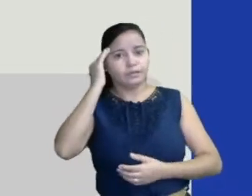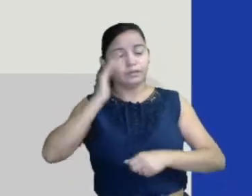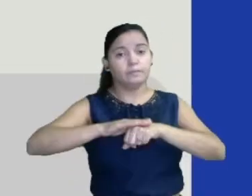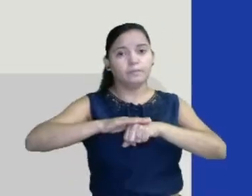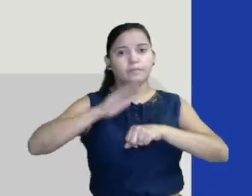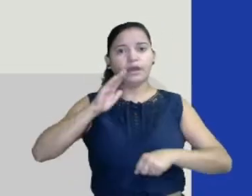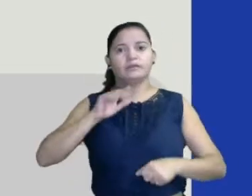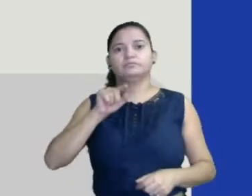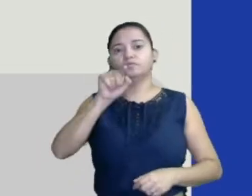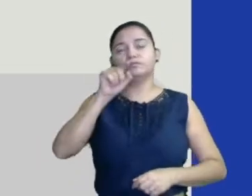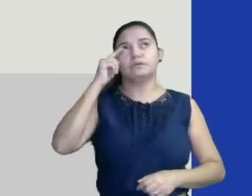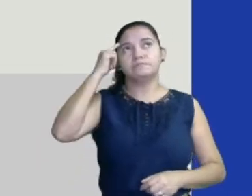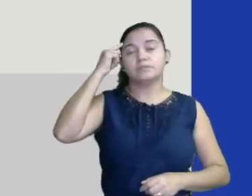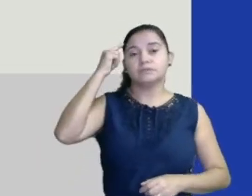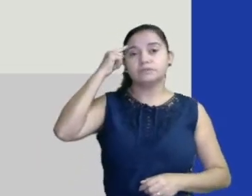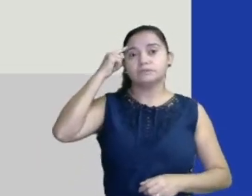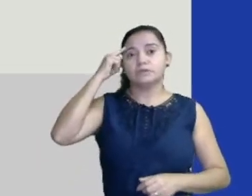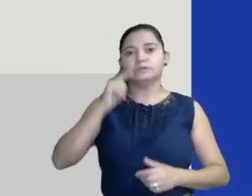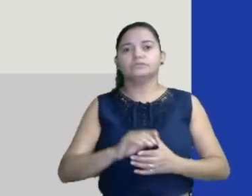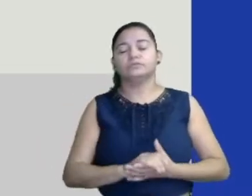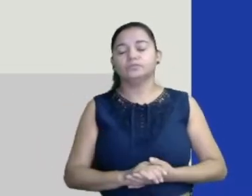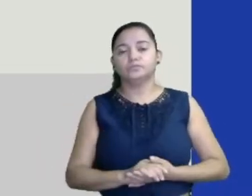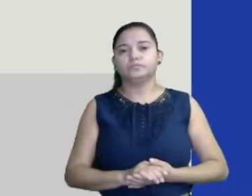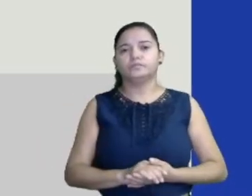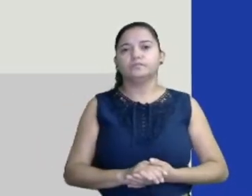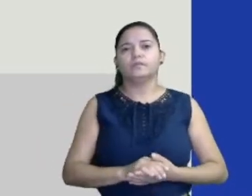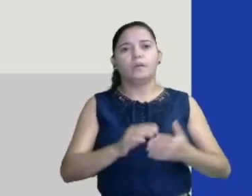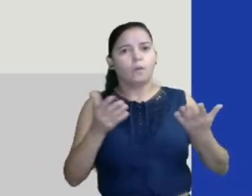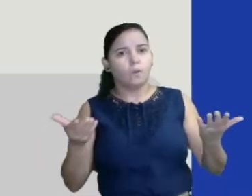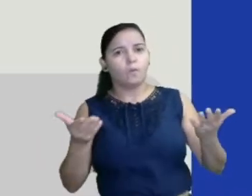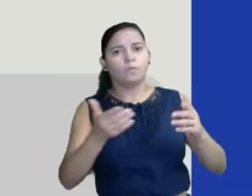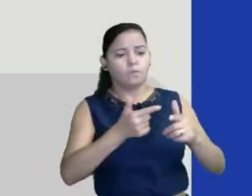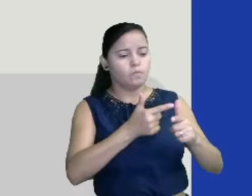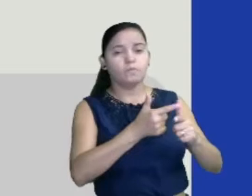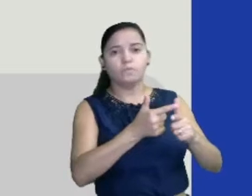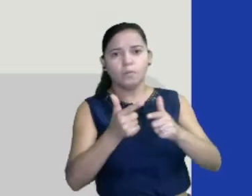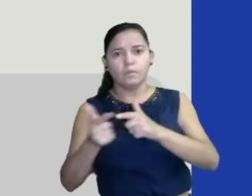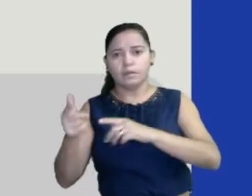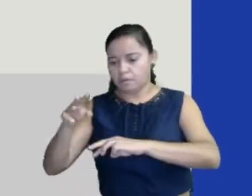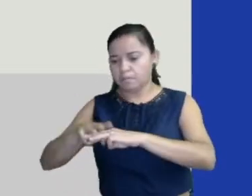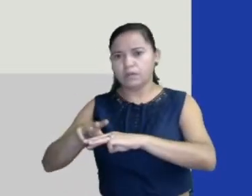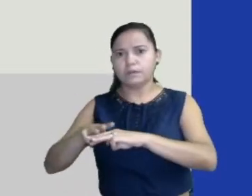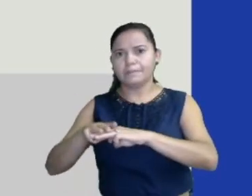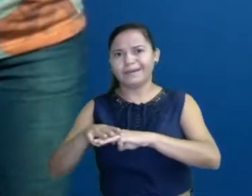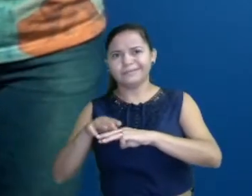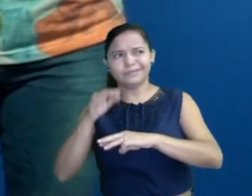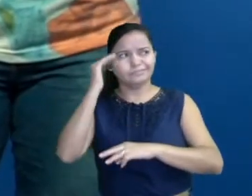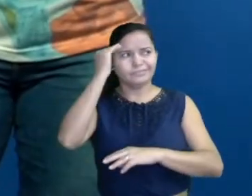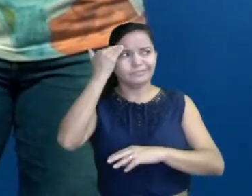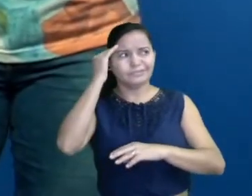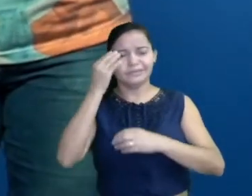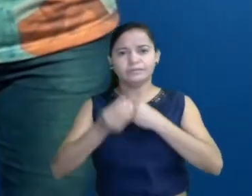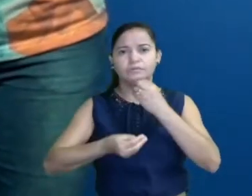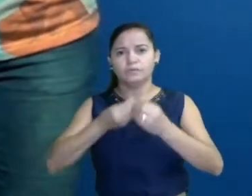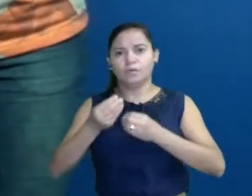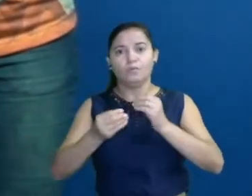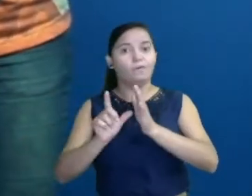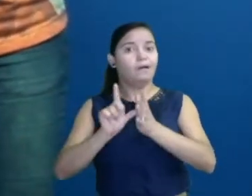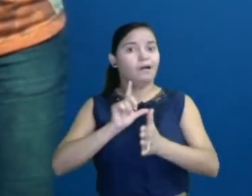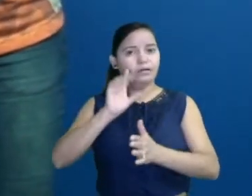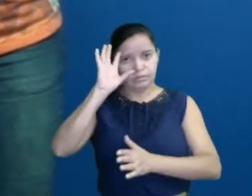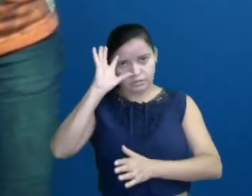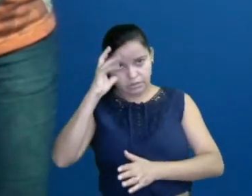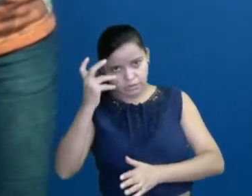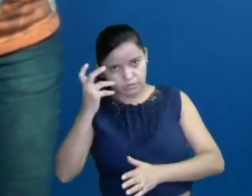pouquinho mais Vai pensando daí Qual é a ideia do problema para poder a gente entender é mas antes de